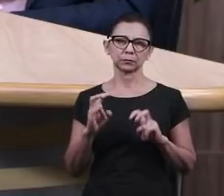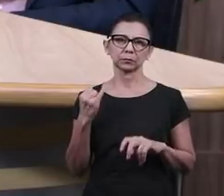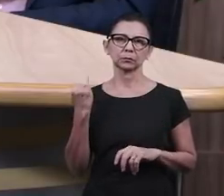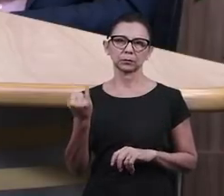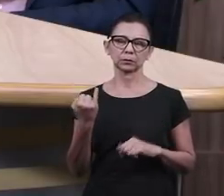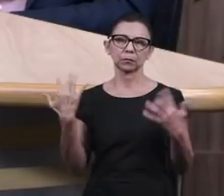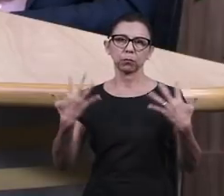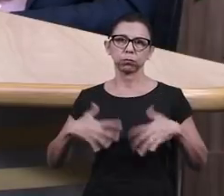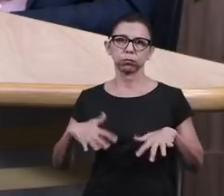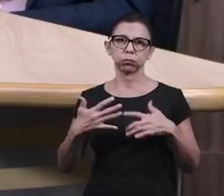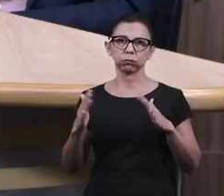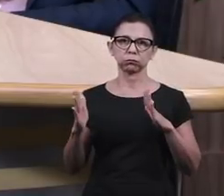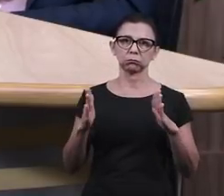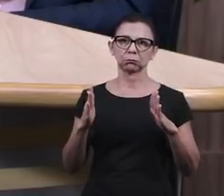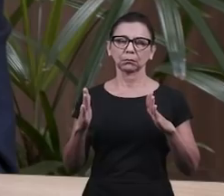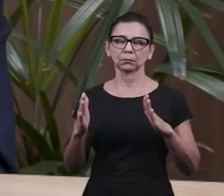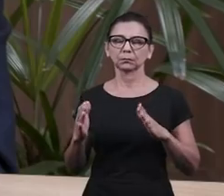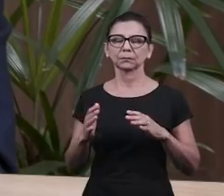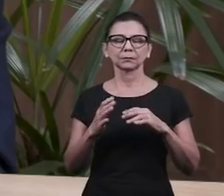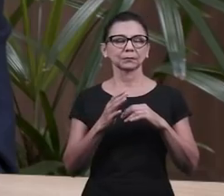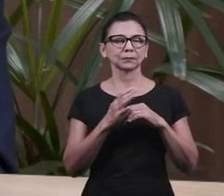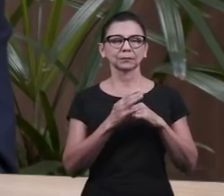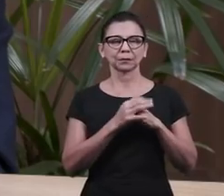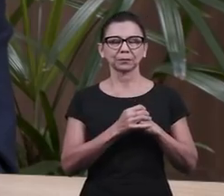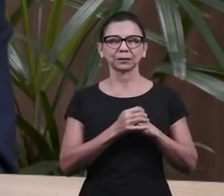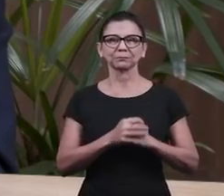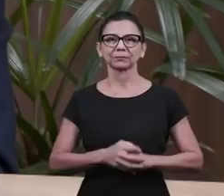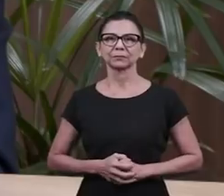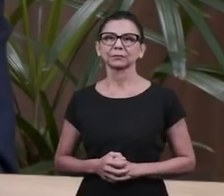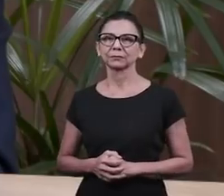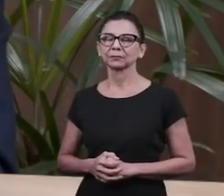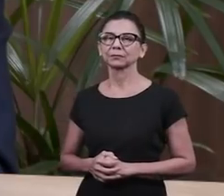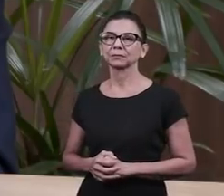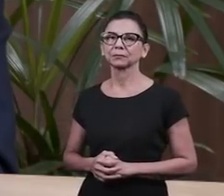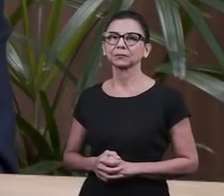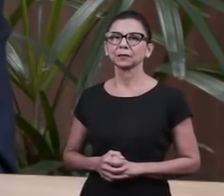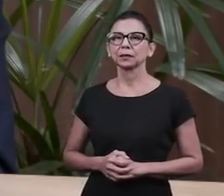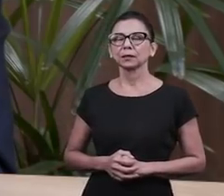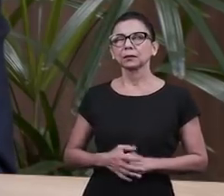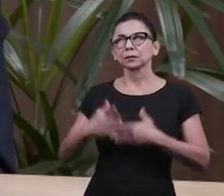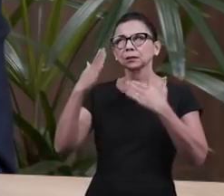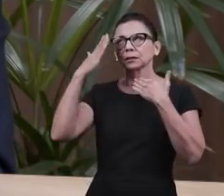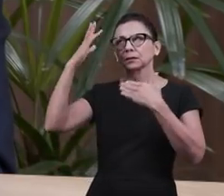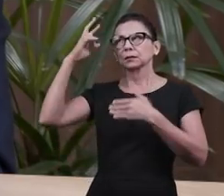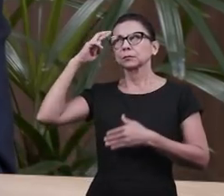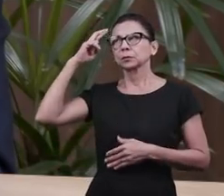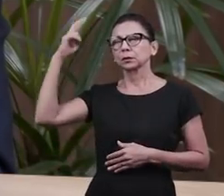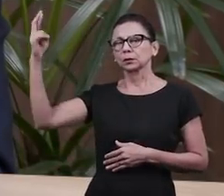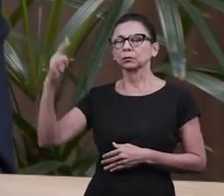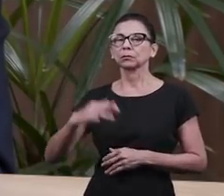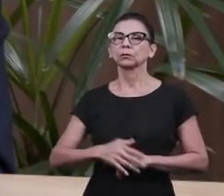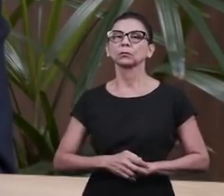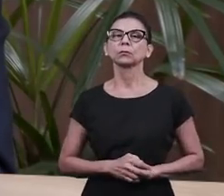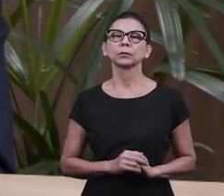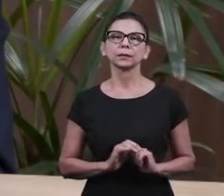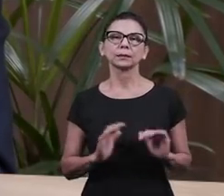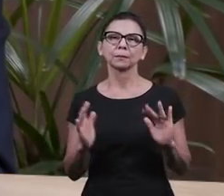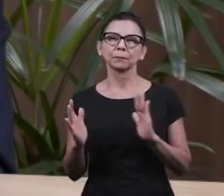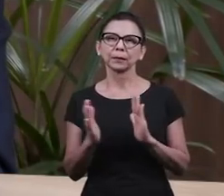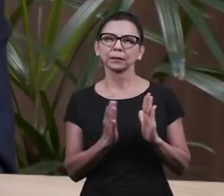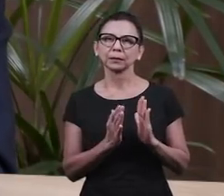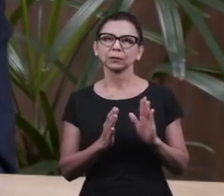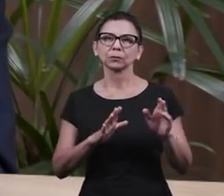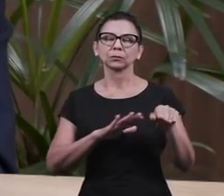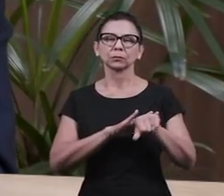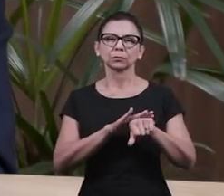grande tribulação. Amém. Nós glorificamos ao Senhor por esse programa, por esse espaço, para estudarmos a